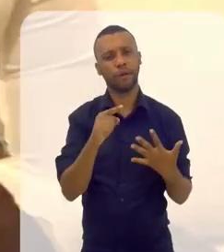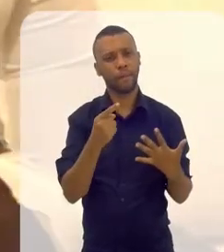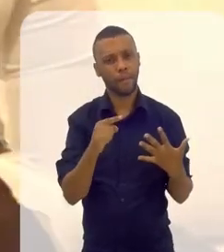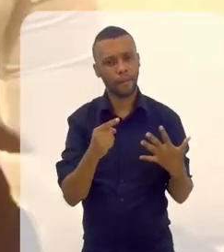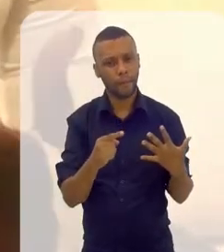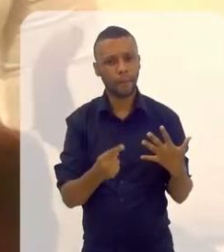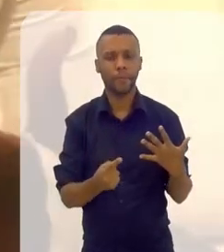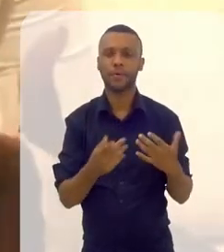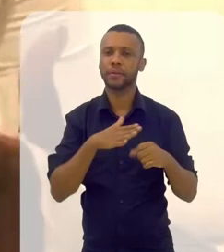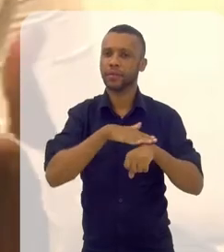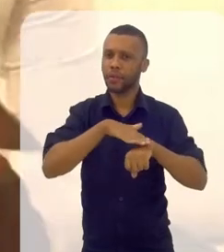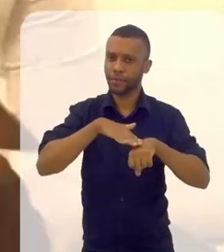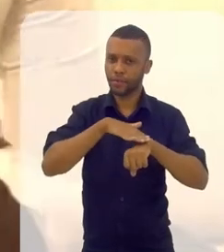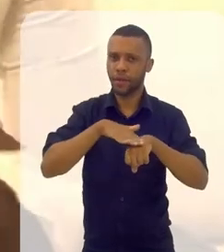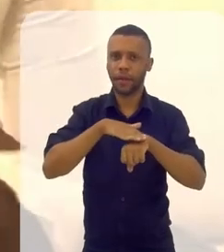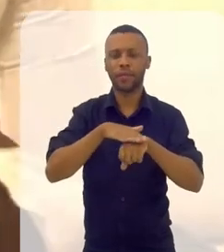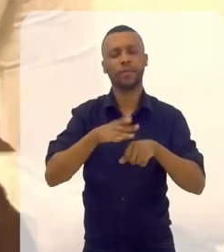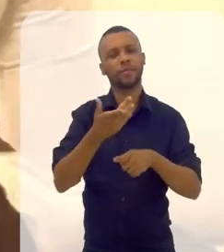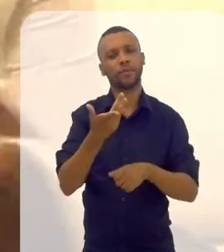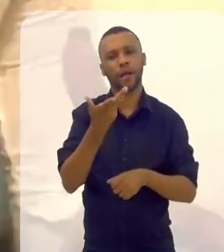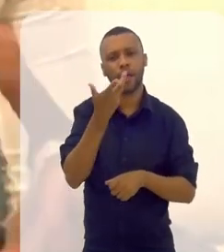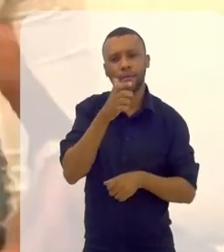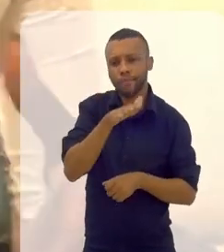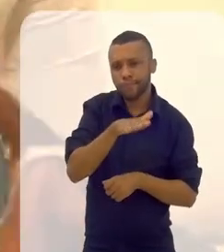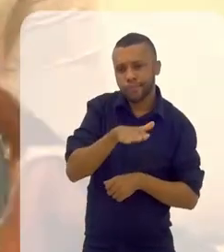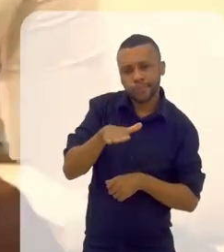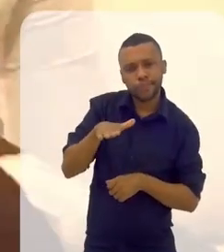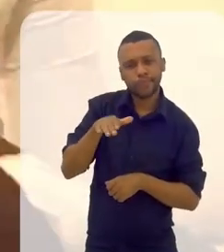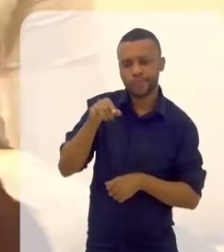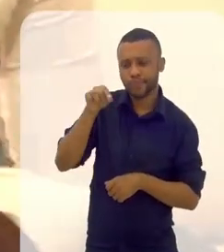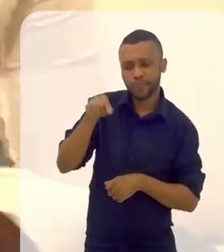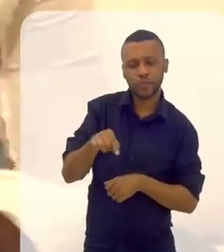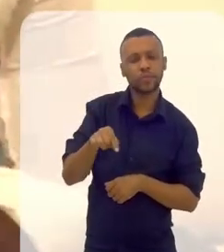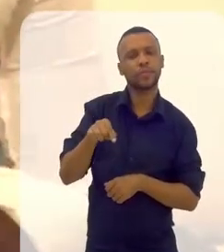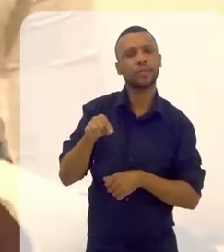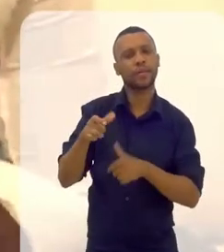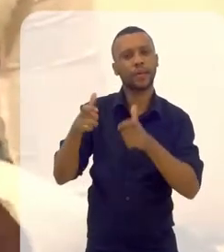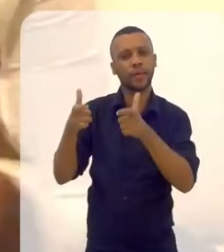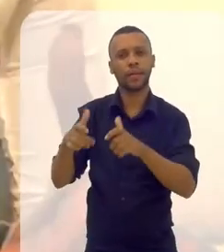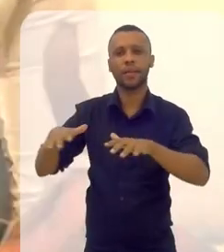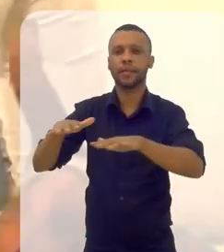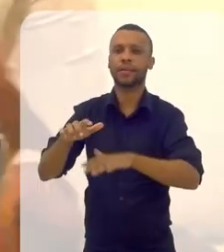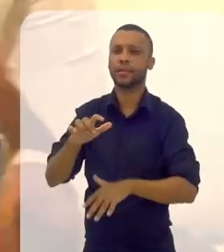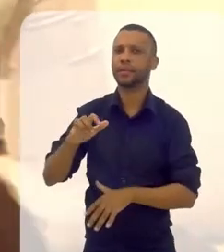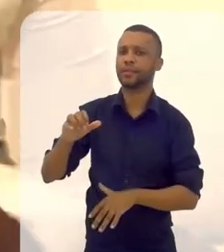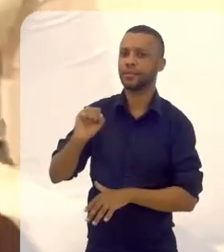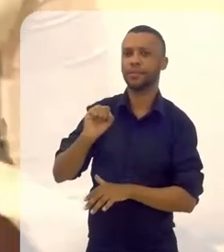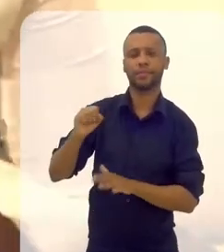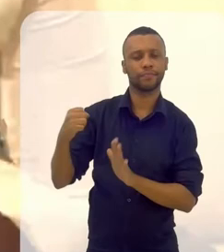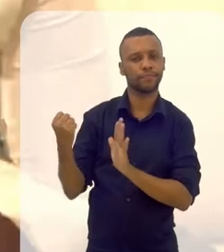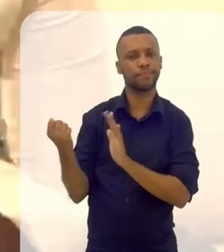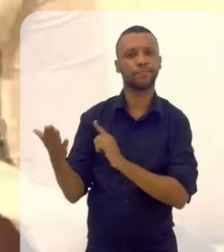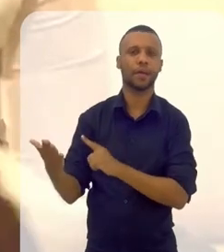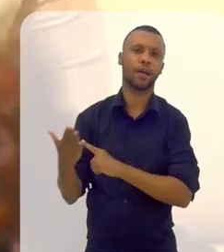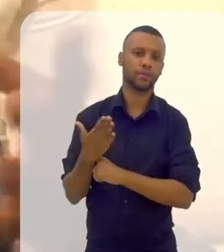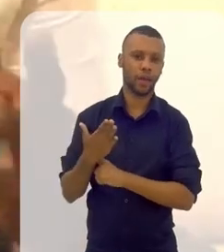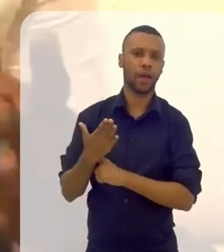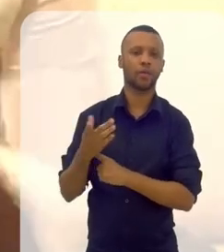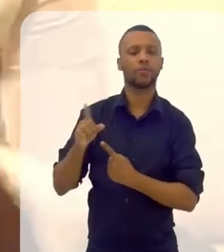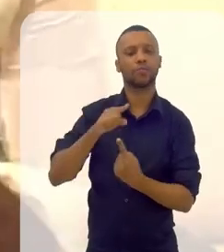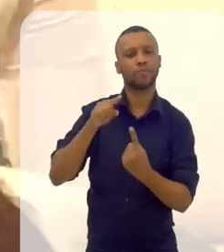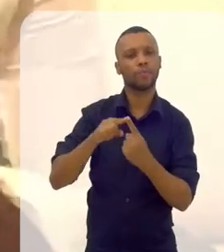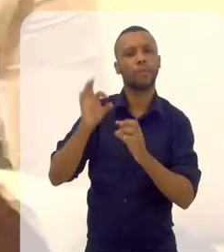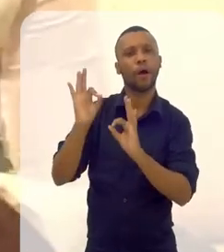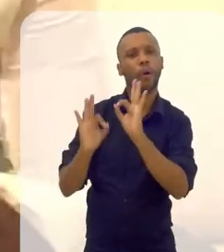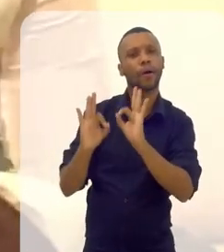que a minha mãe teve comigo quando eu era ainda muito pequenininha, panterinha ali em Caxias, fizeram muita diferença para organizar a